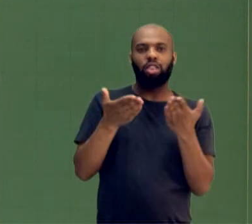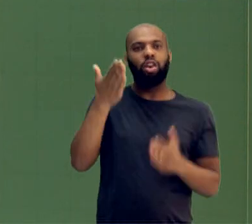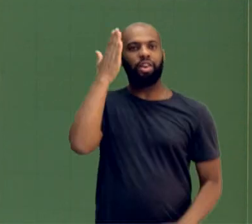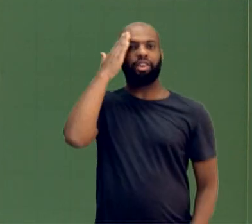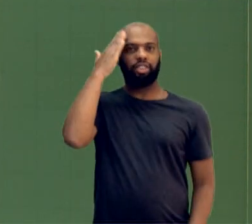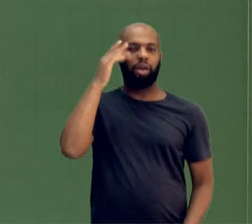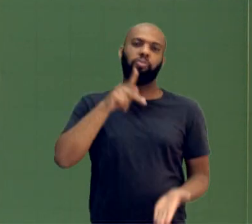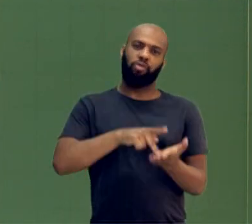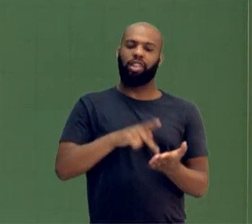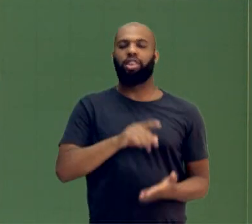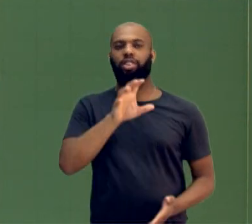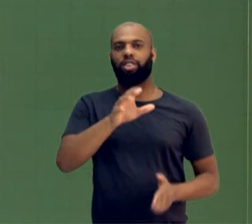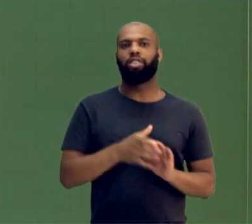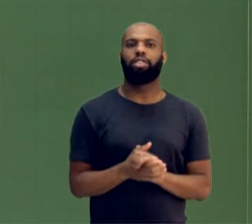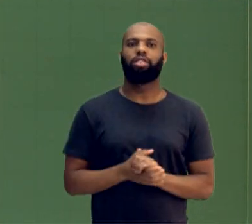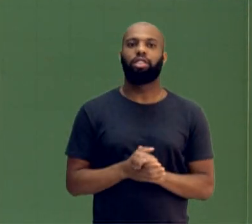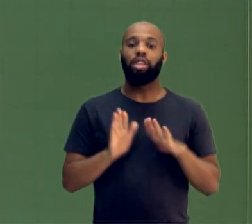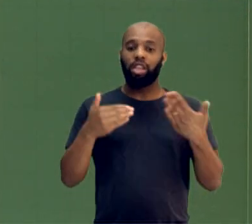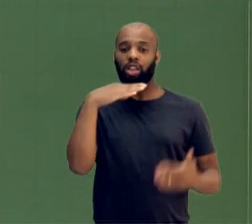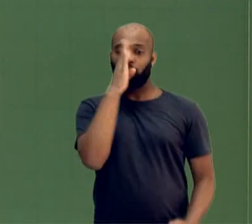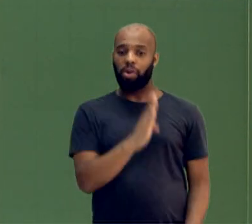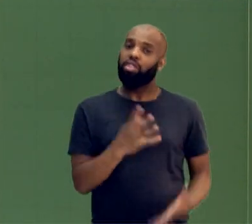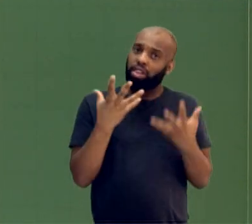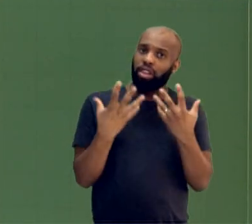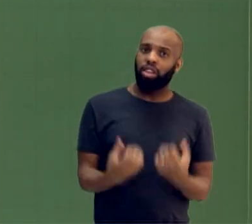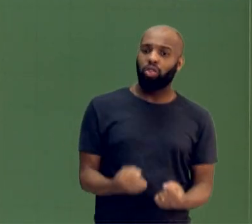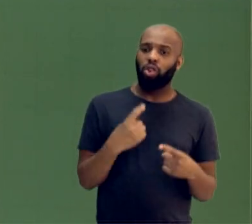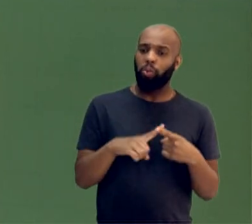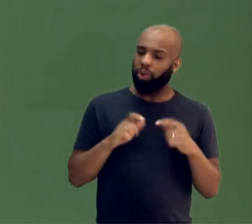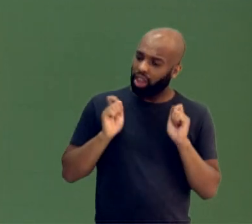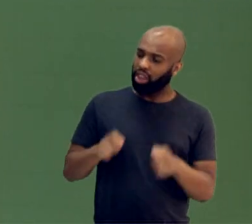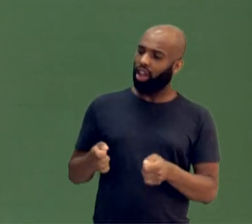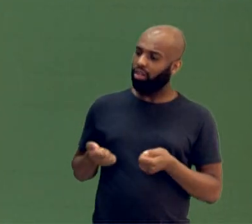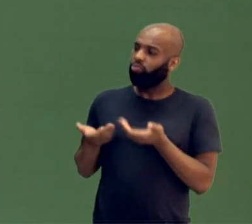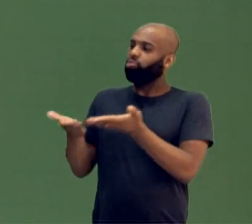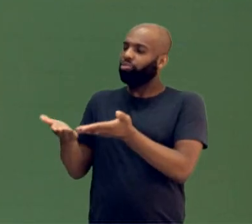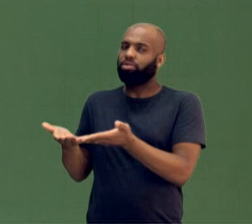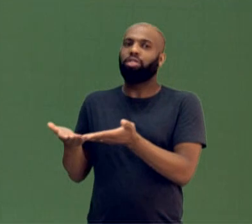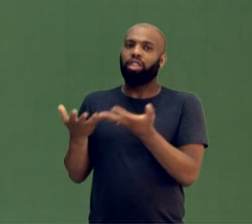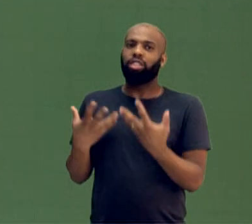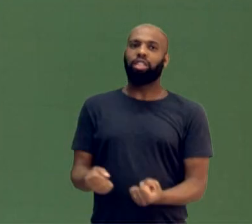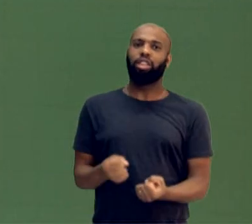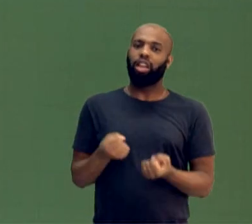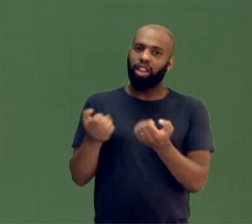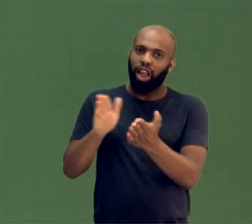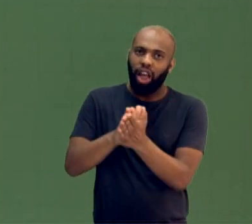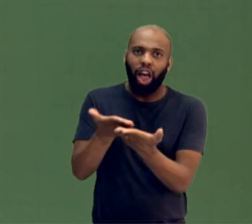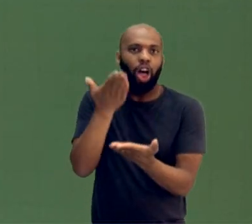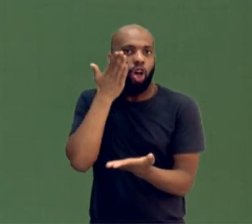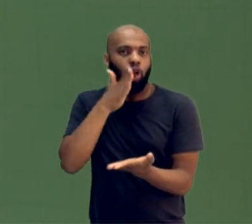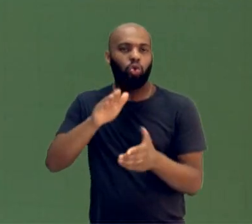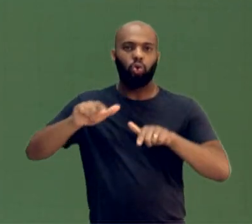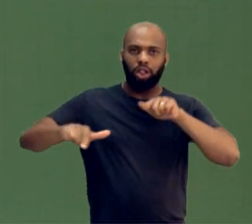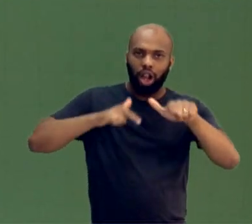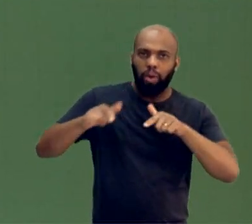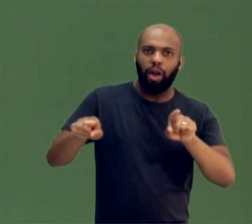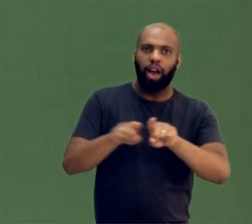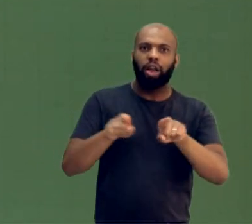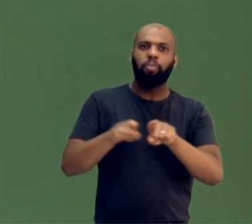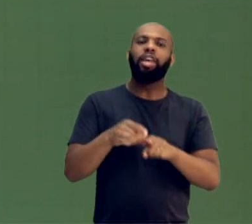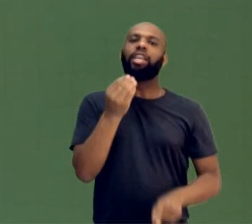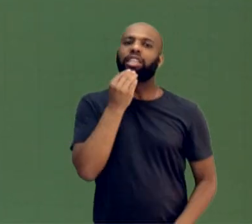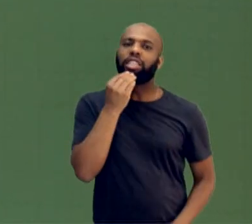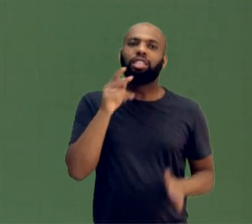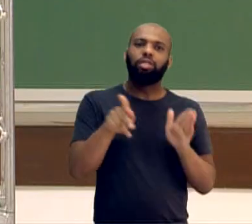isso? Então, o Brasil acabou colhendo, porque o Brasil poderia dar essa subsistência, né? Uma carteira de trabalho, né? A chance do emprego, a chance da